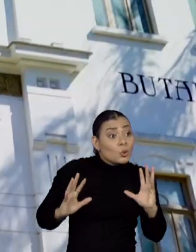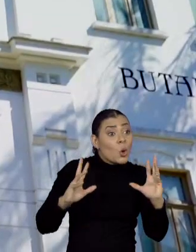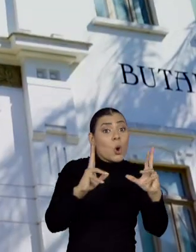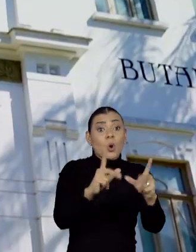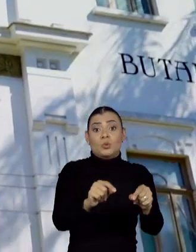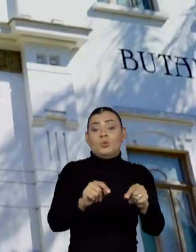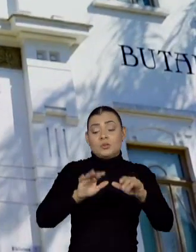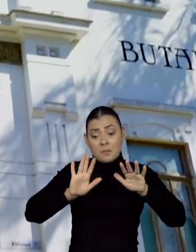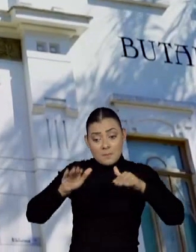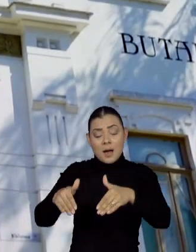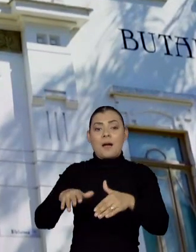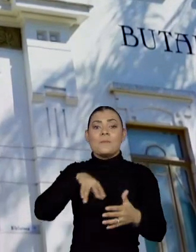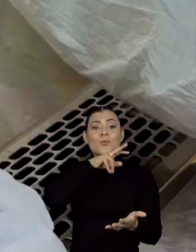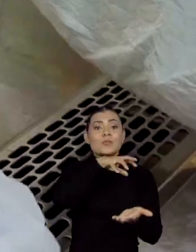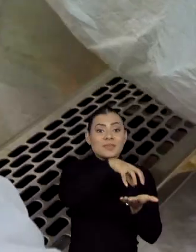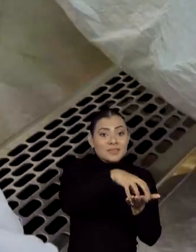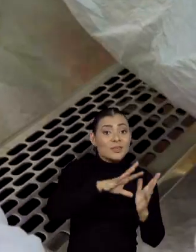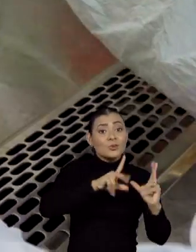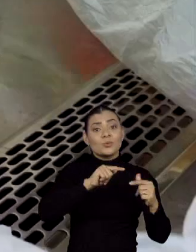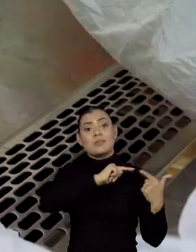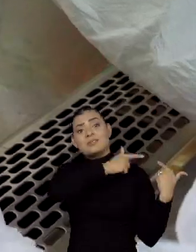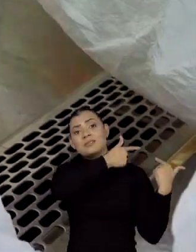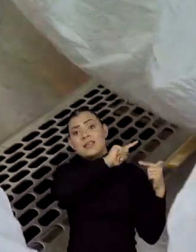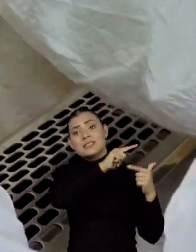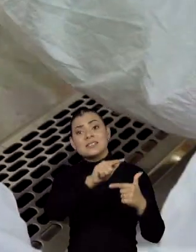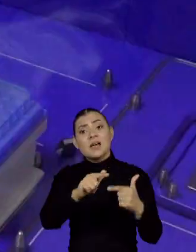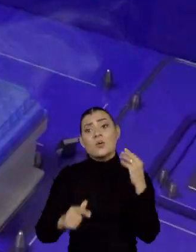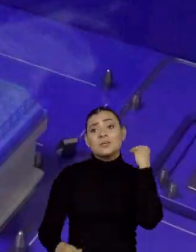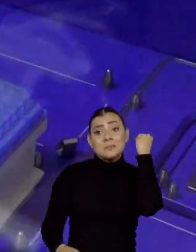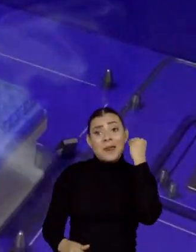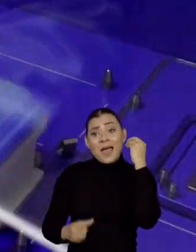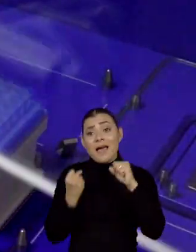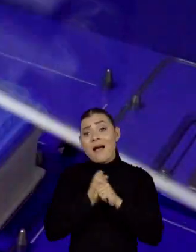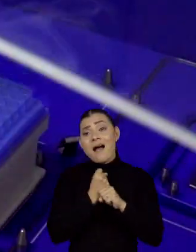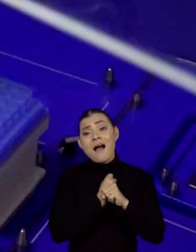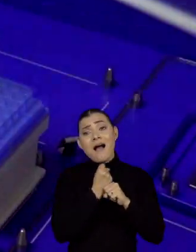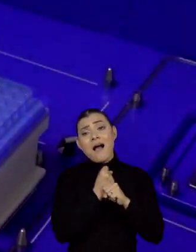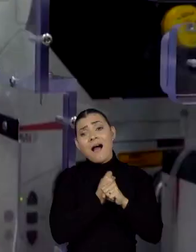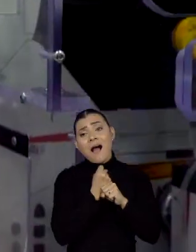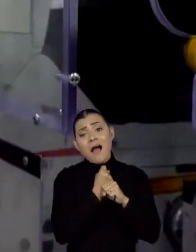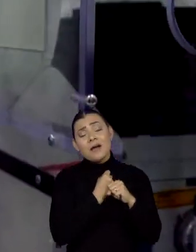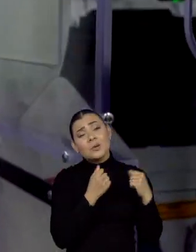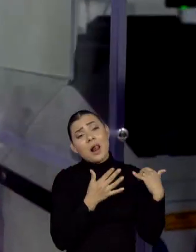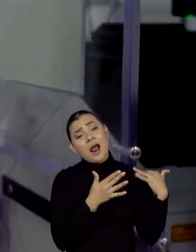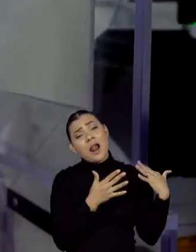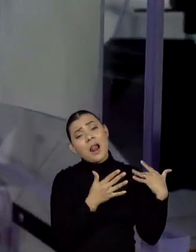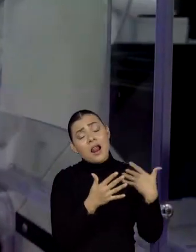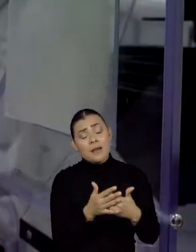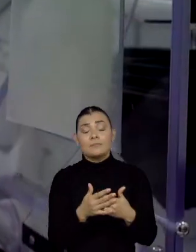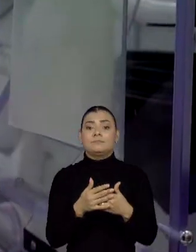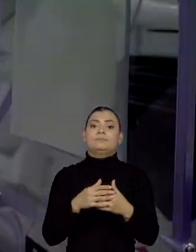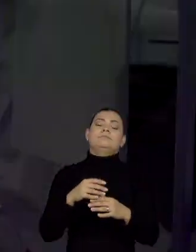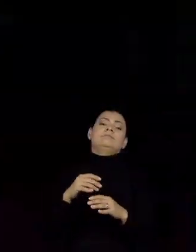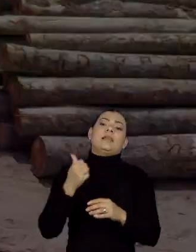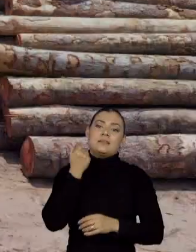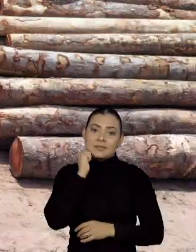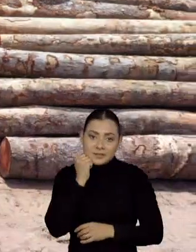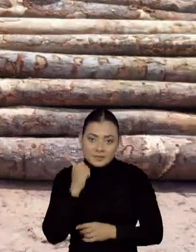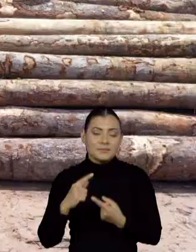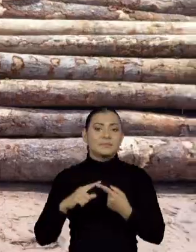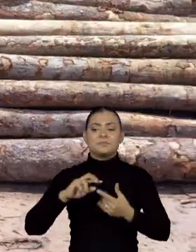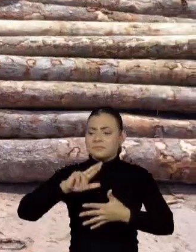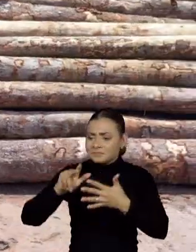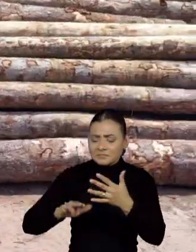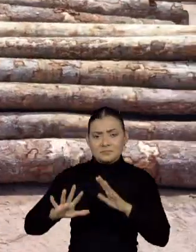Instituto Butantan, tem uma tradição de anos, de dezenas de anos, de pesquisa em ciência básica,